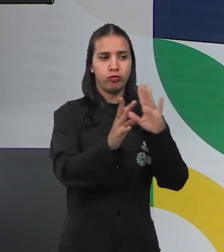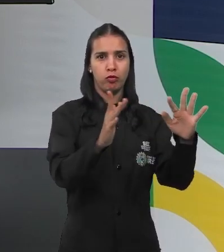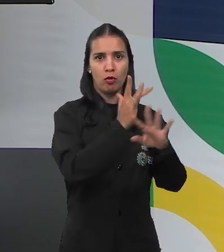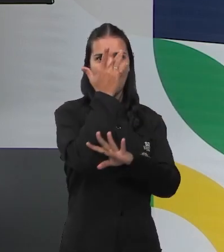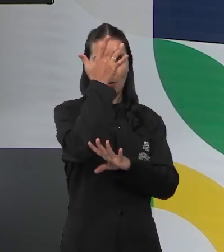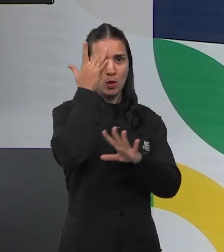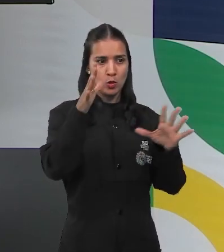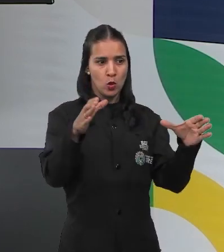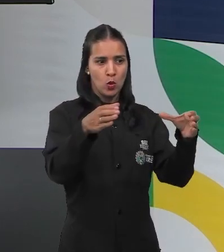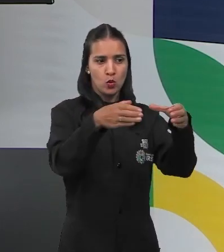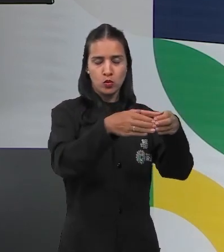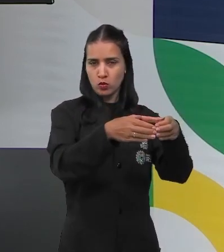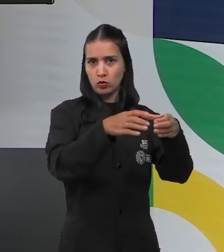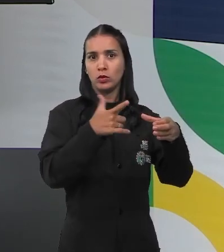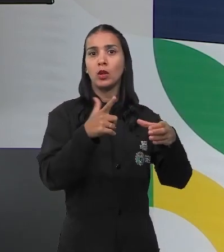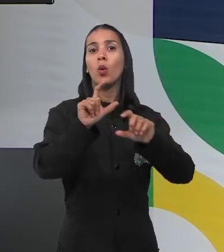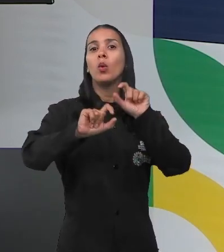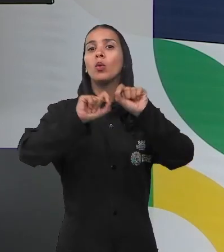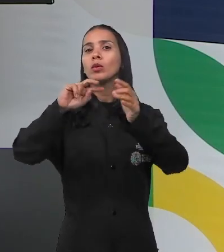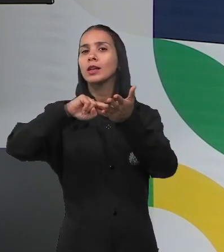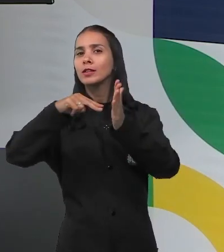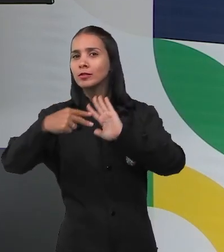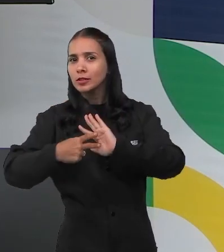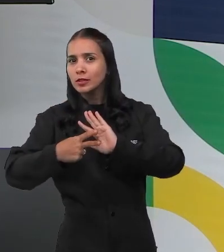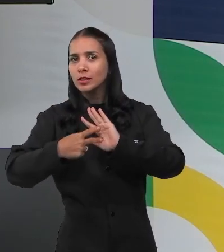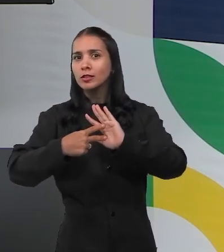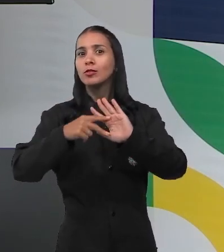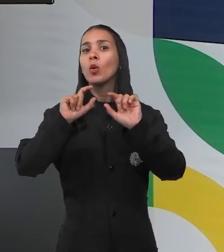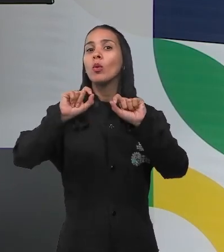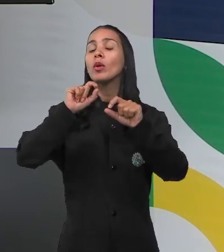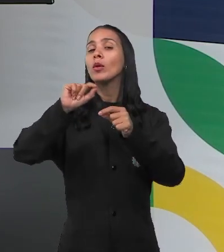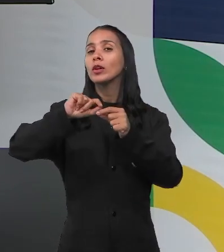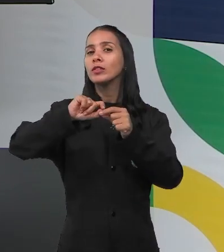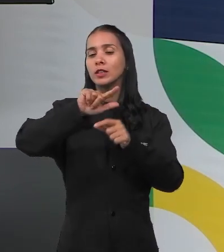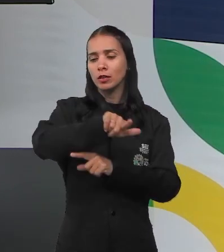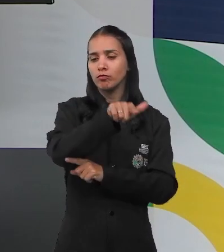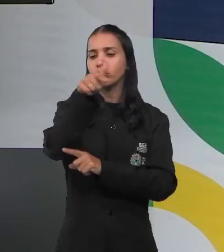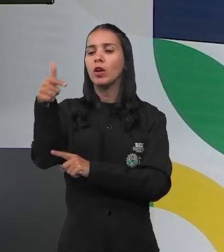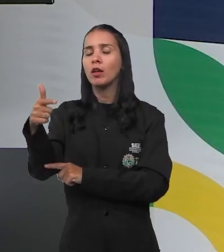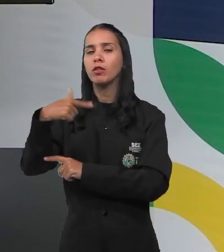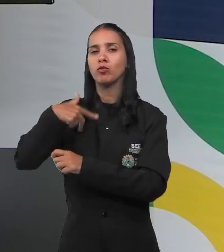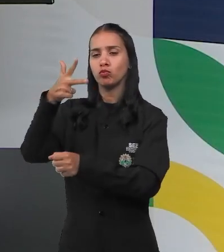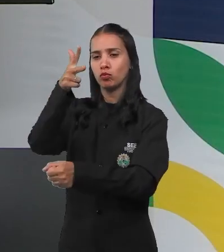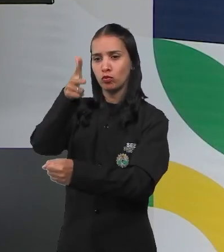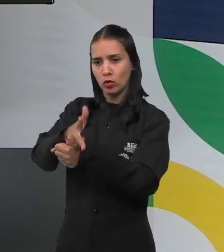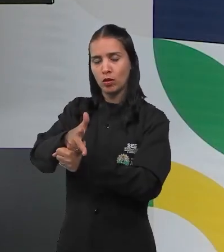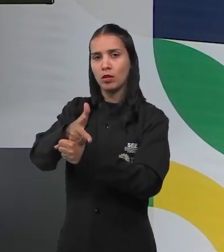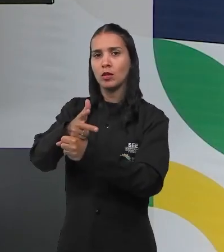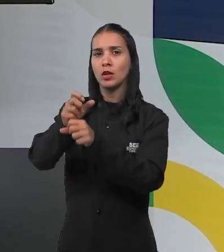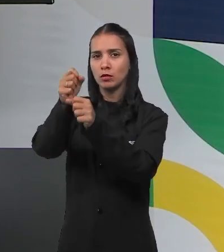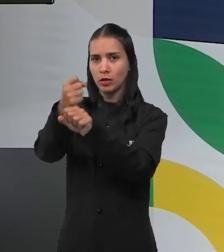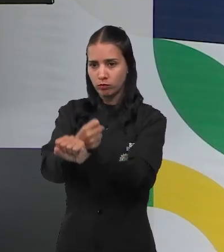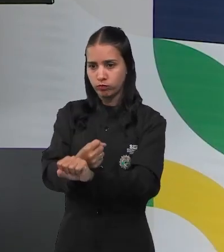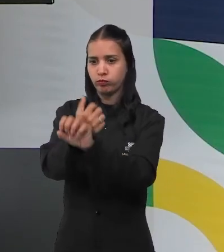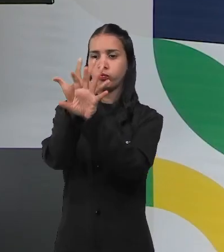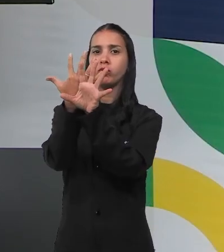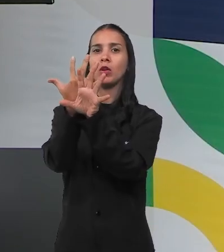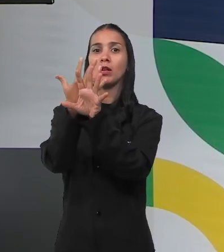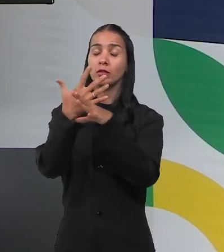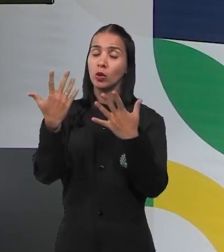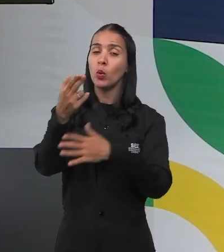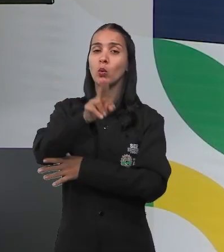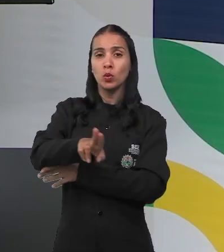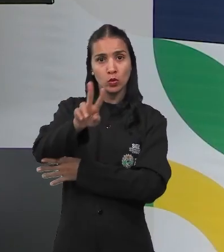se readaptou nessa função de transmissão e usou a tecnologia e as mídias